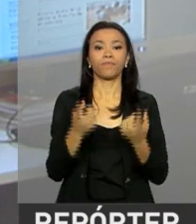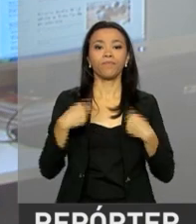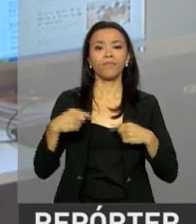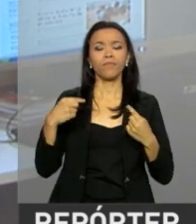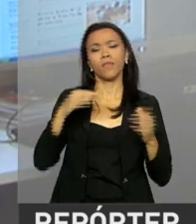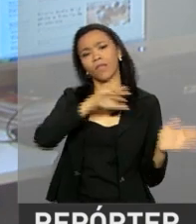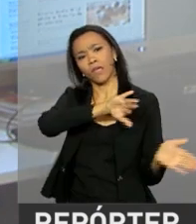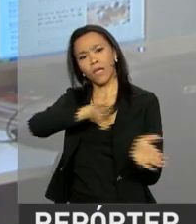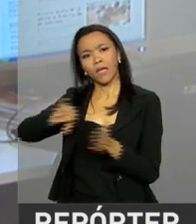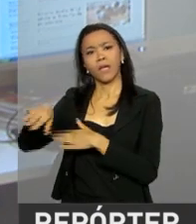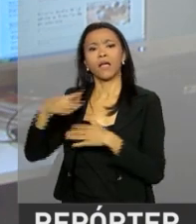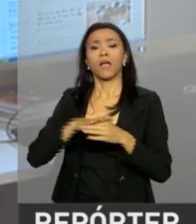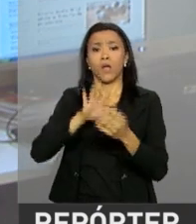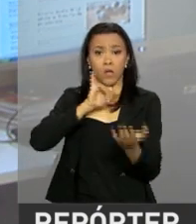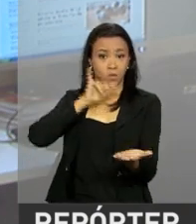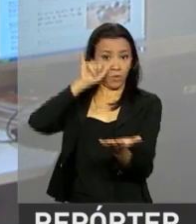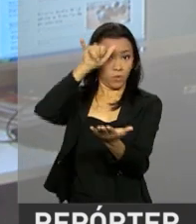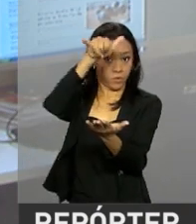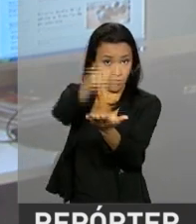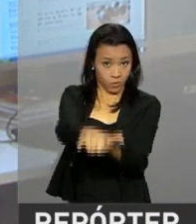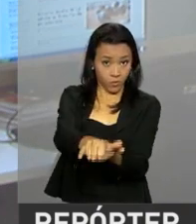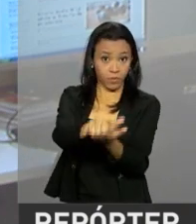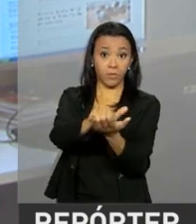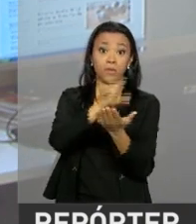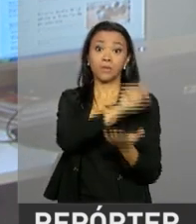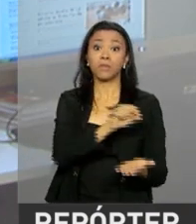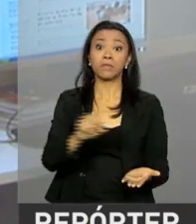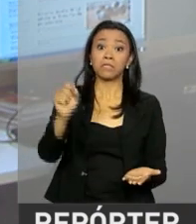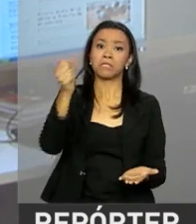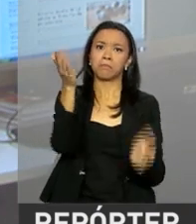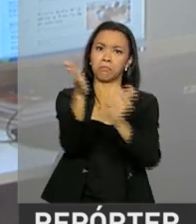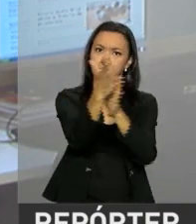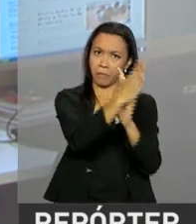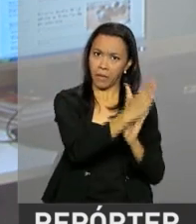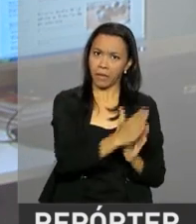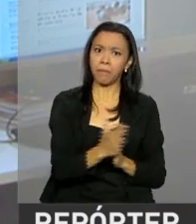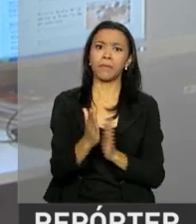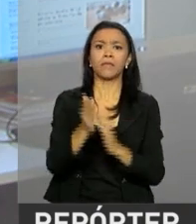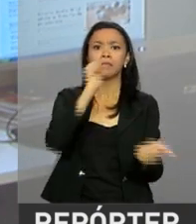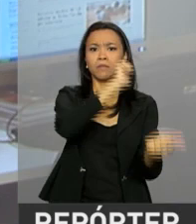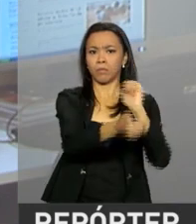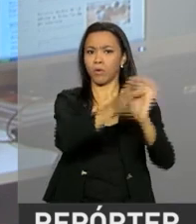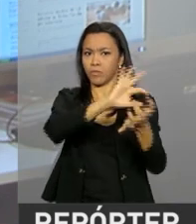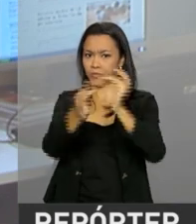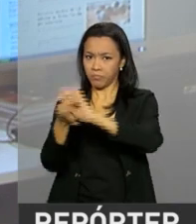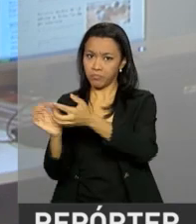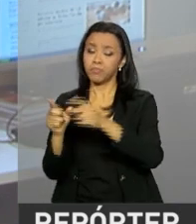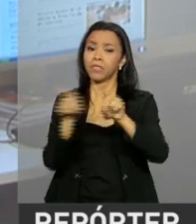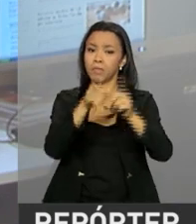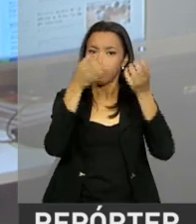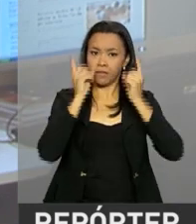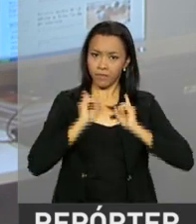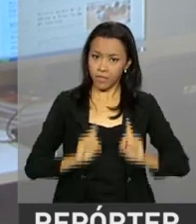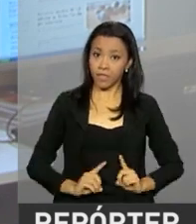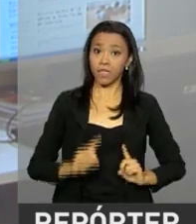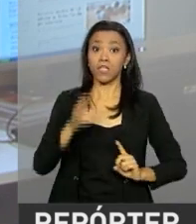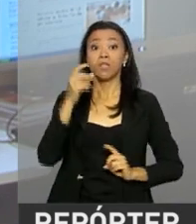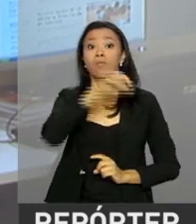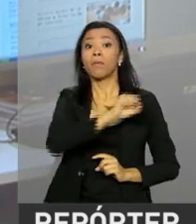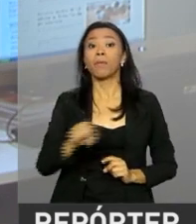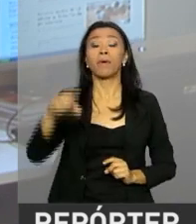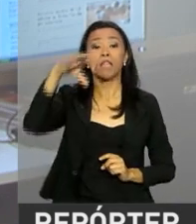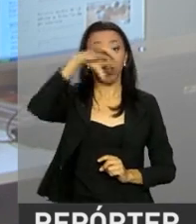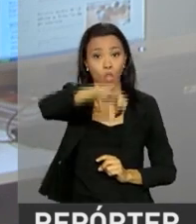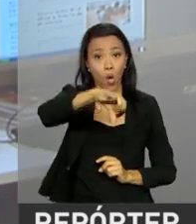pouco de assunto os aeroportos brasileiros ganharam medalha de ouro nos Jogos Olímpicos e paralímpicos o balanço das operações em nove